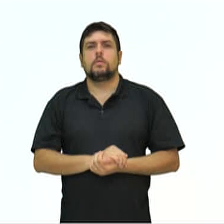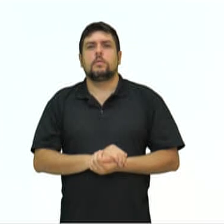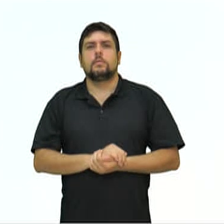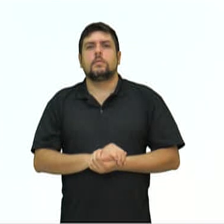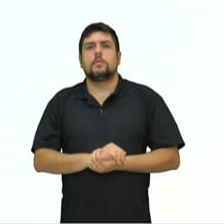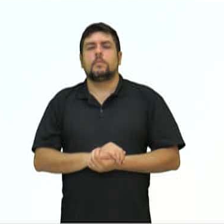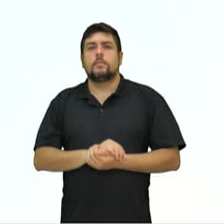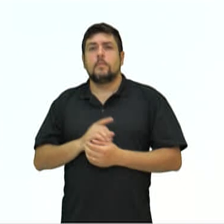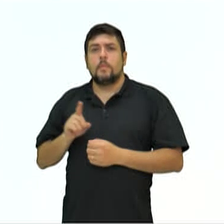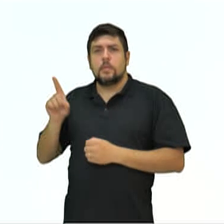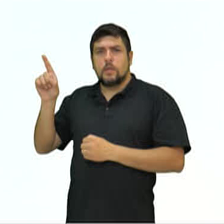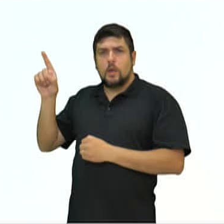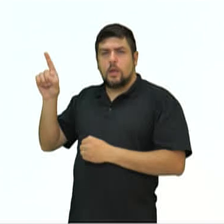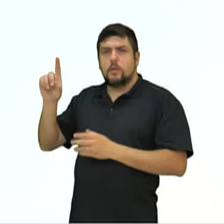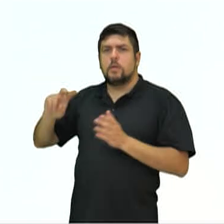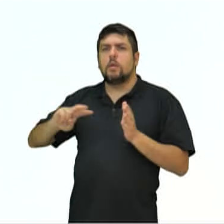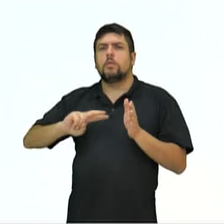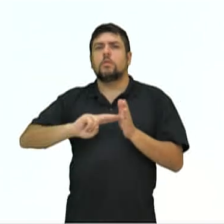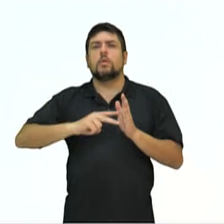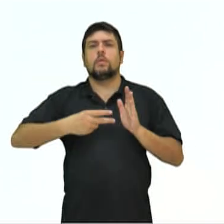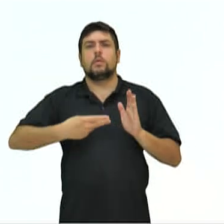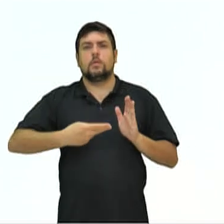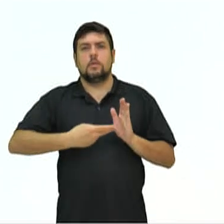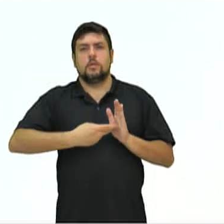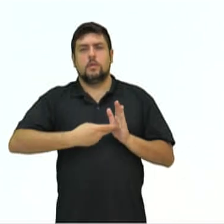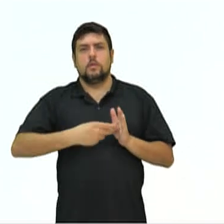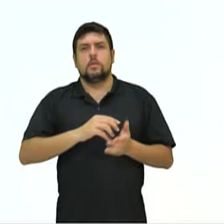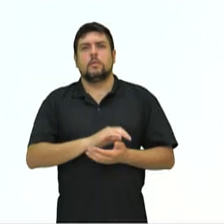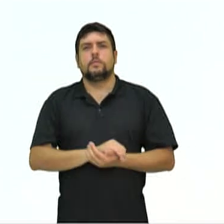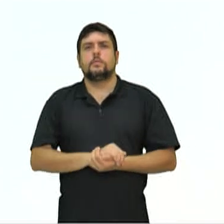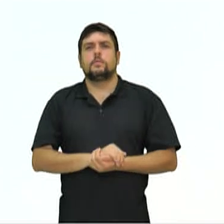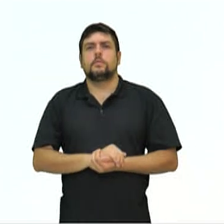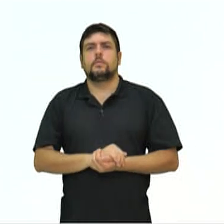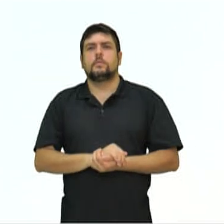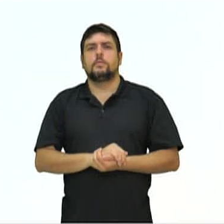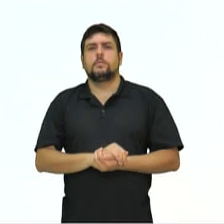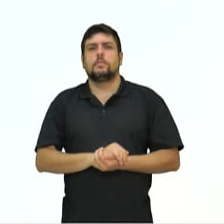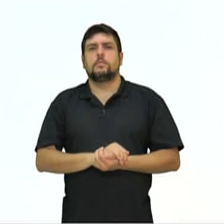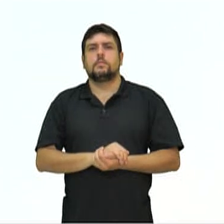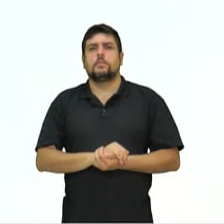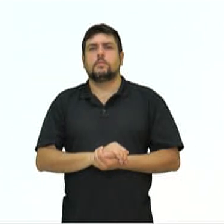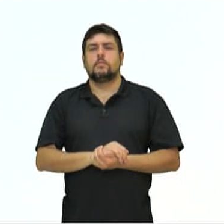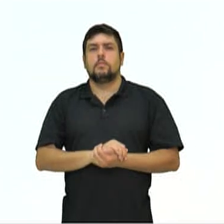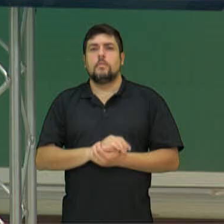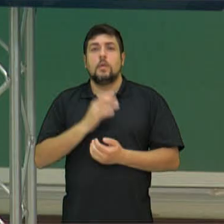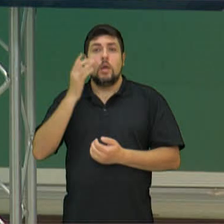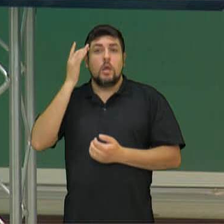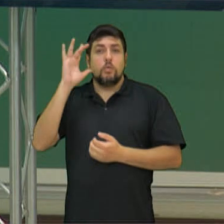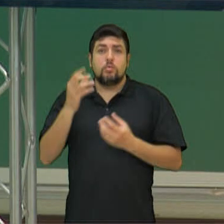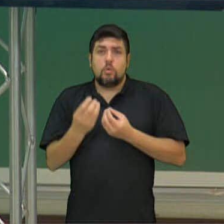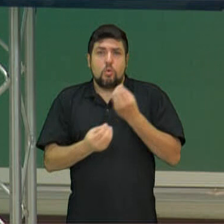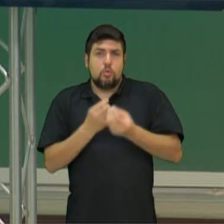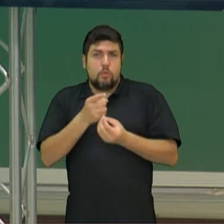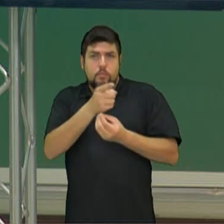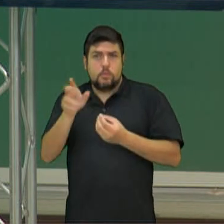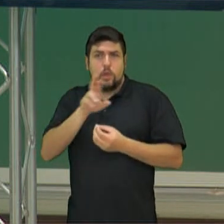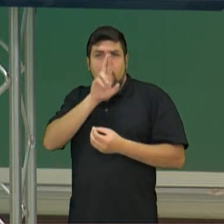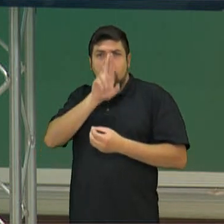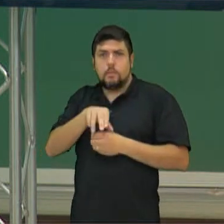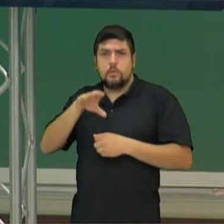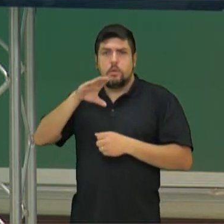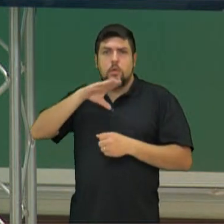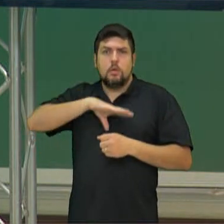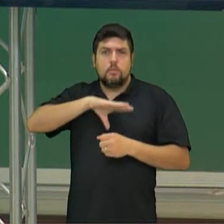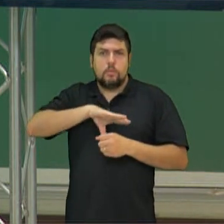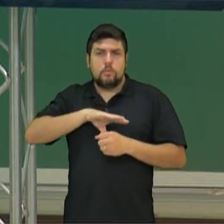say? That when it hurts, the result appears. Não sei como é que você respondeu esse número 3. Se você colocou em português aí no caderno, você